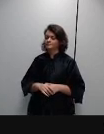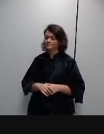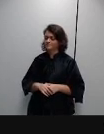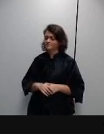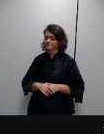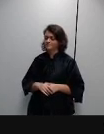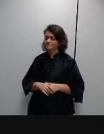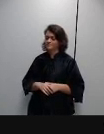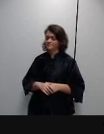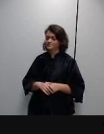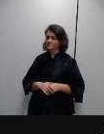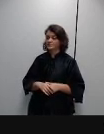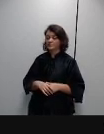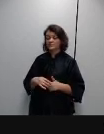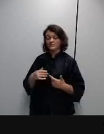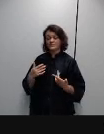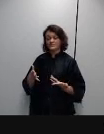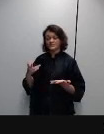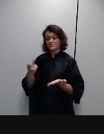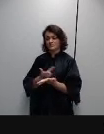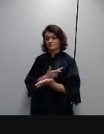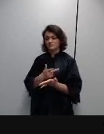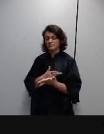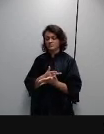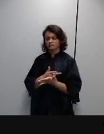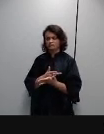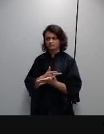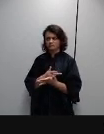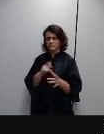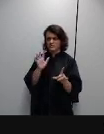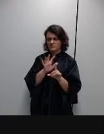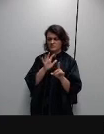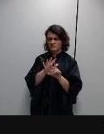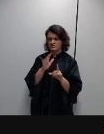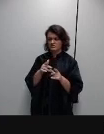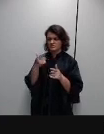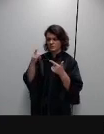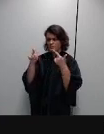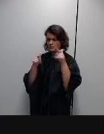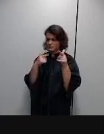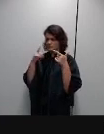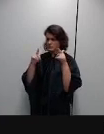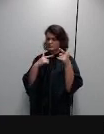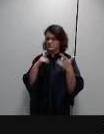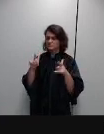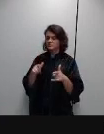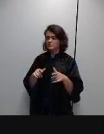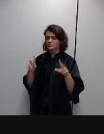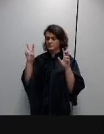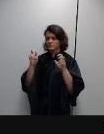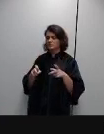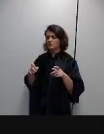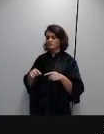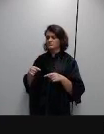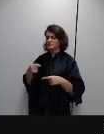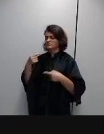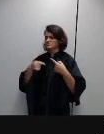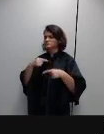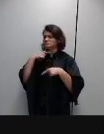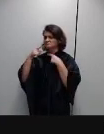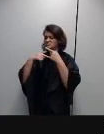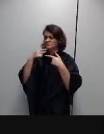no caso ao repercussão atingir os embargos à execução em que se questiona o próprio crédito tributário